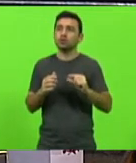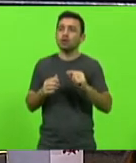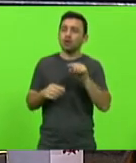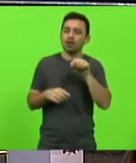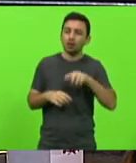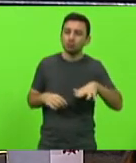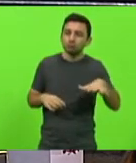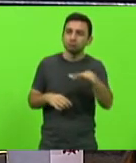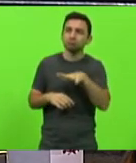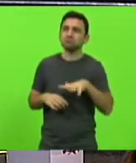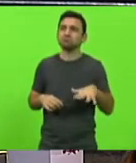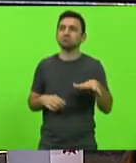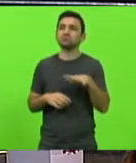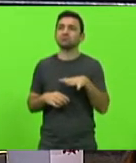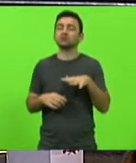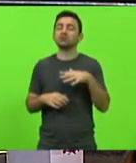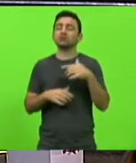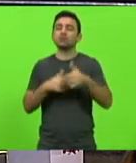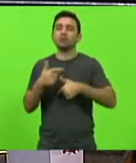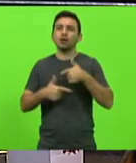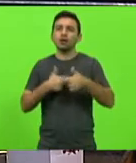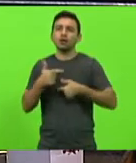setores, vai cada vez aumentando mais